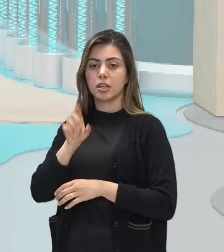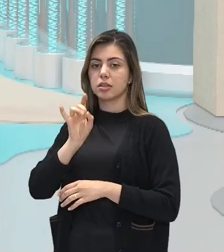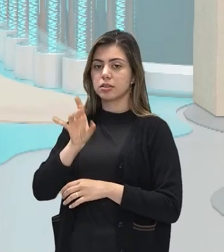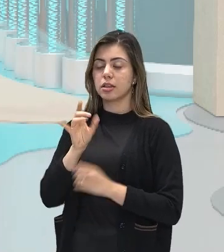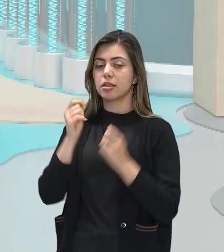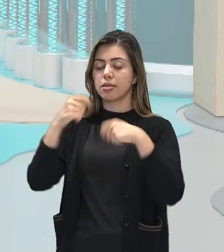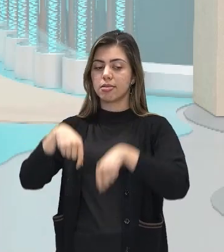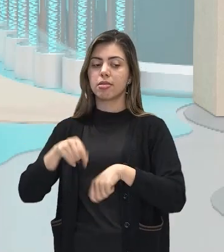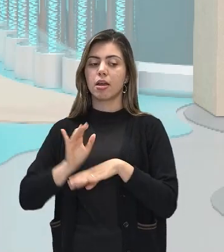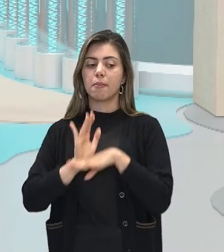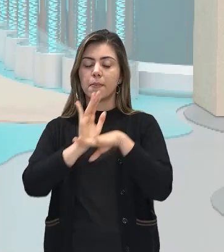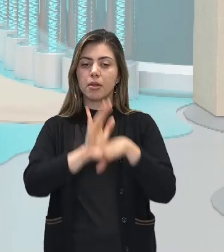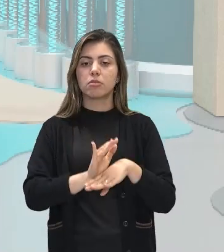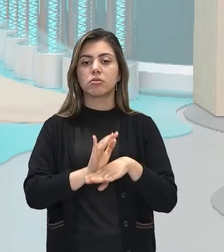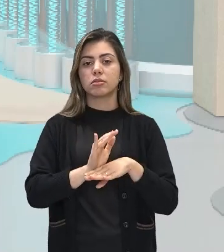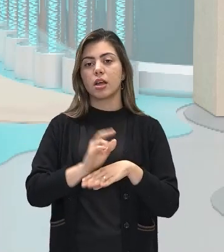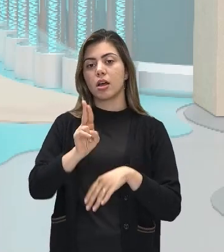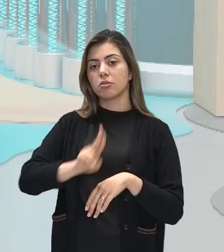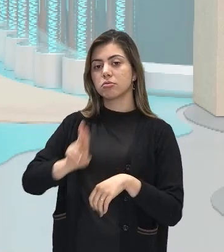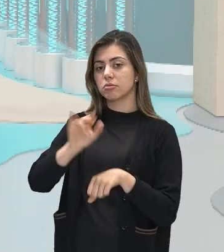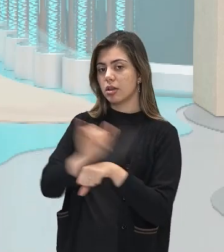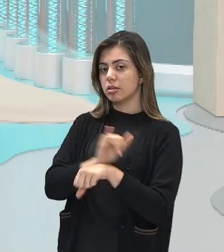para exercer